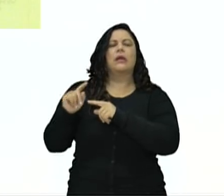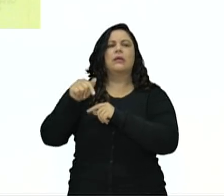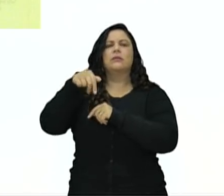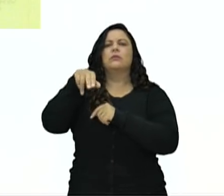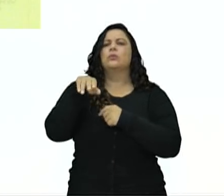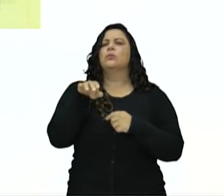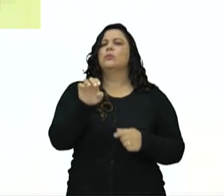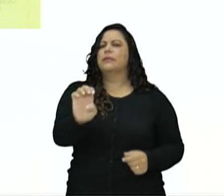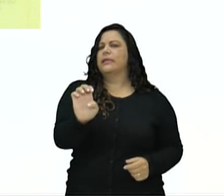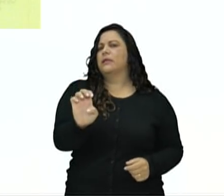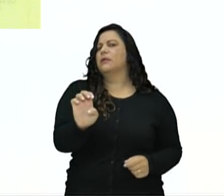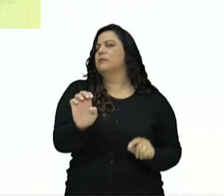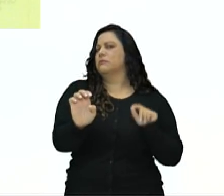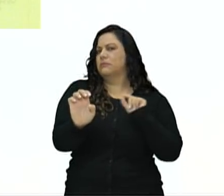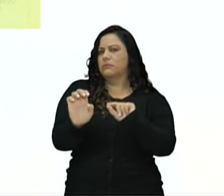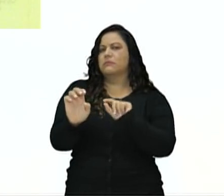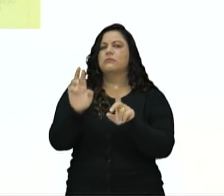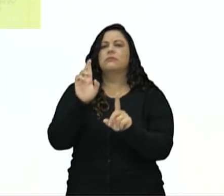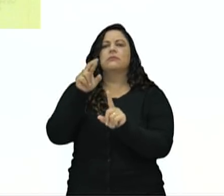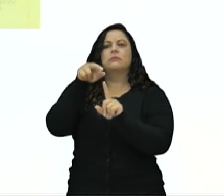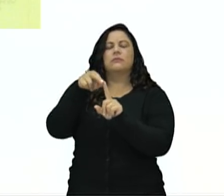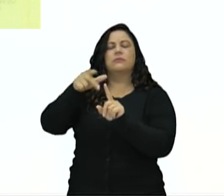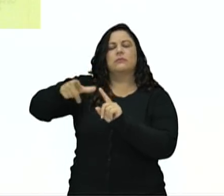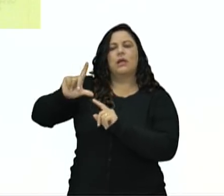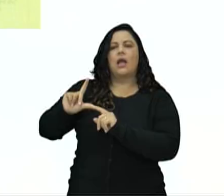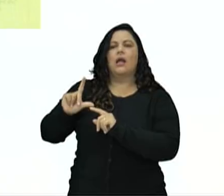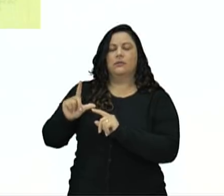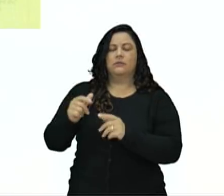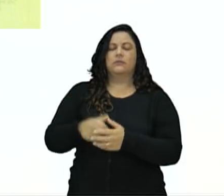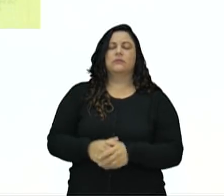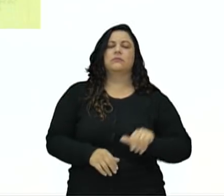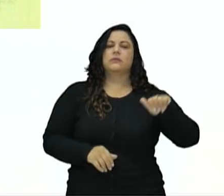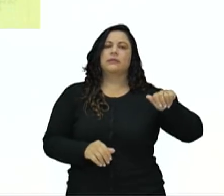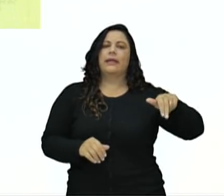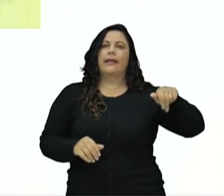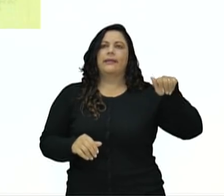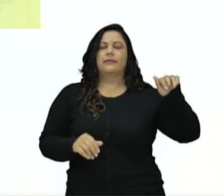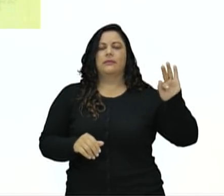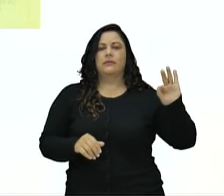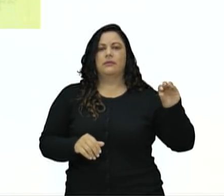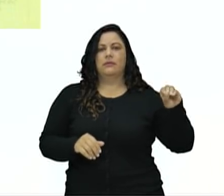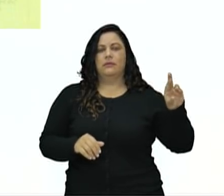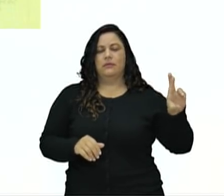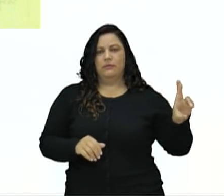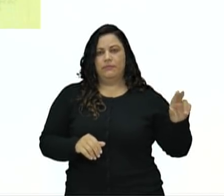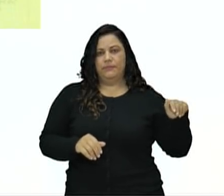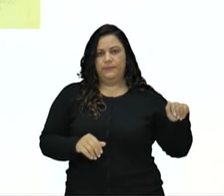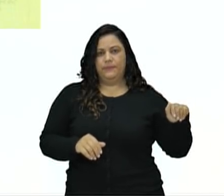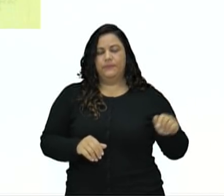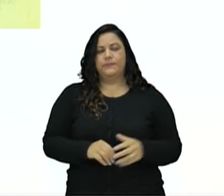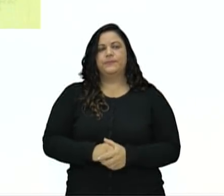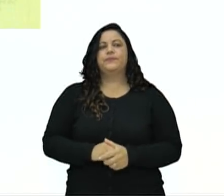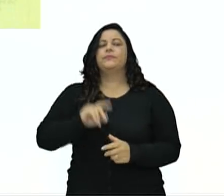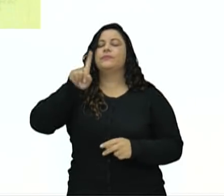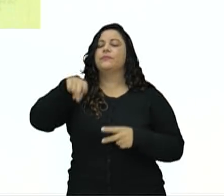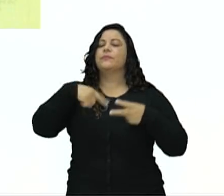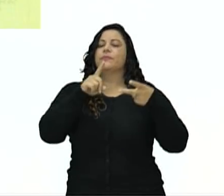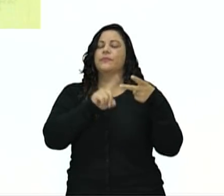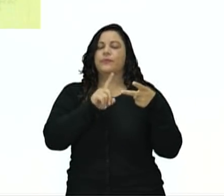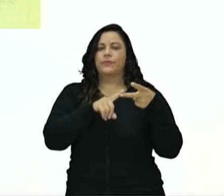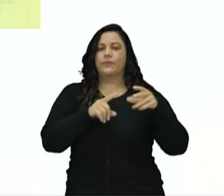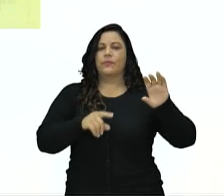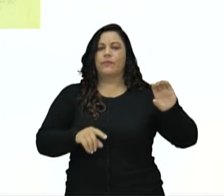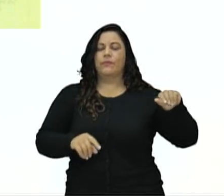faz a referência, né, a um termo que veio antes, por isso que a gente chama de anáfora. Na sequência, temos um exemplo de catáfora. O referente